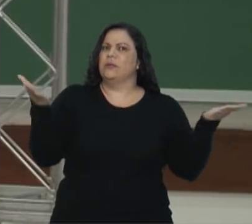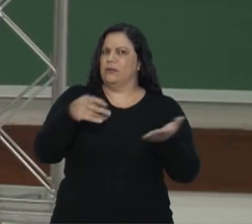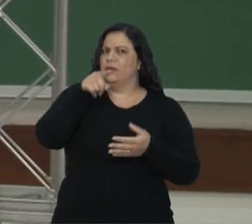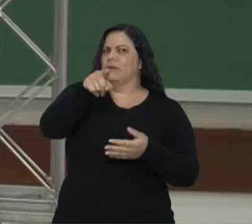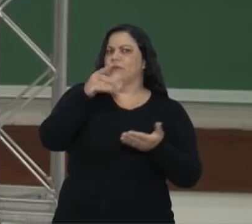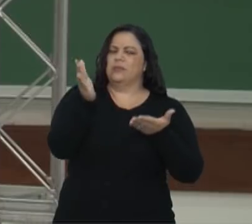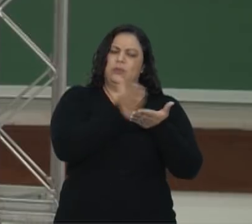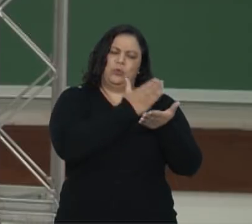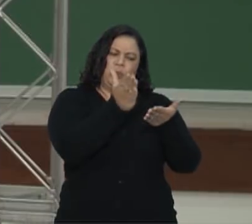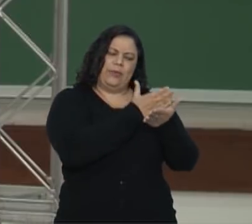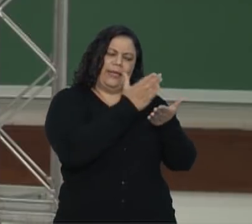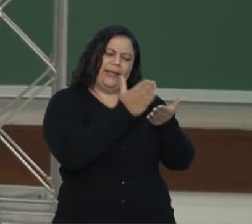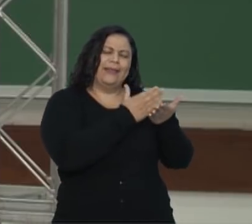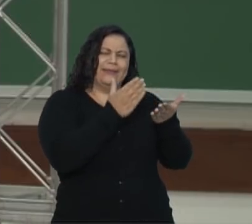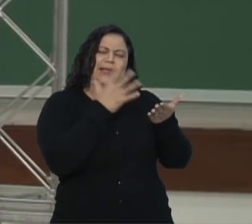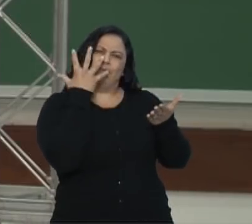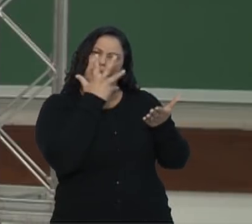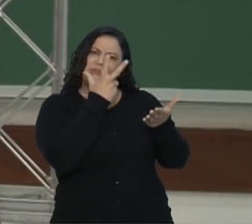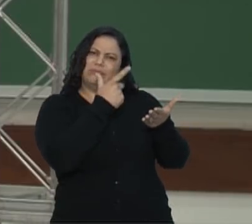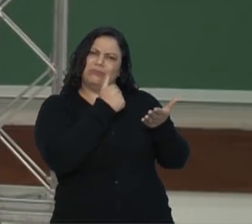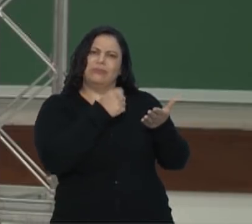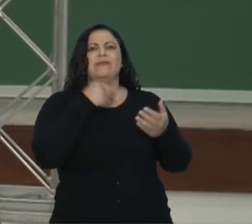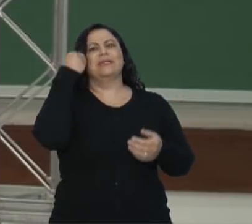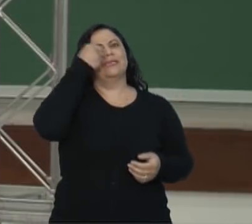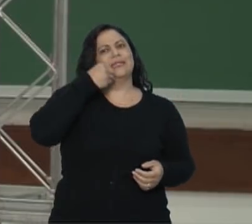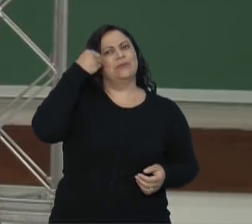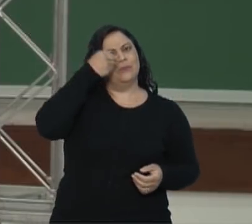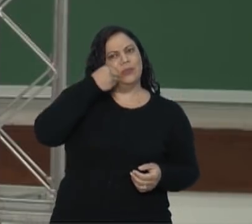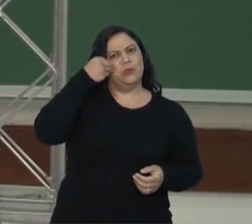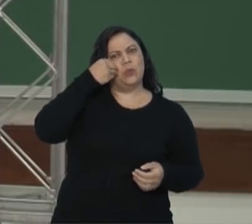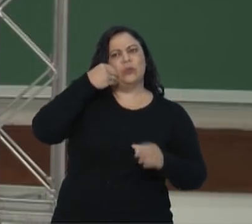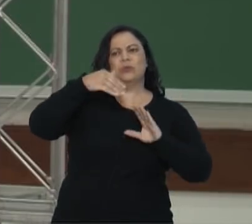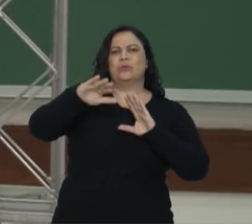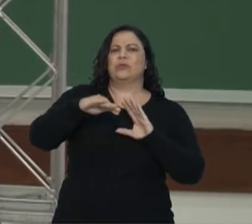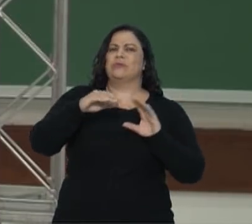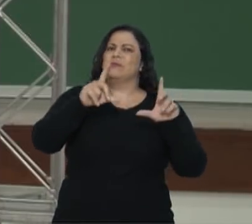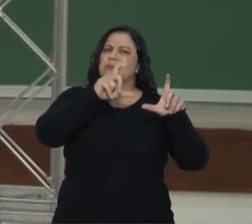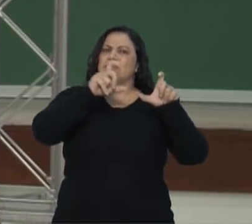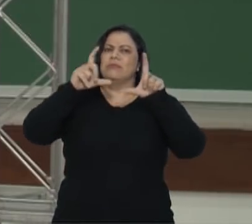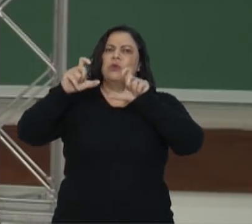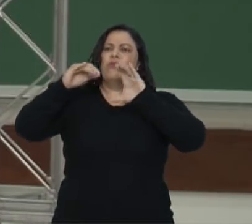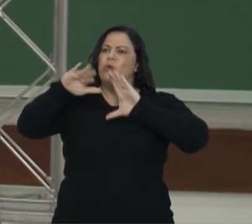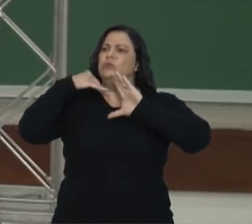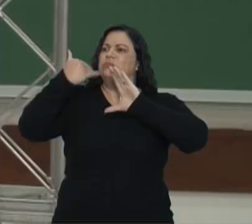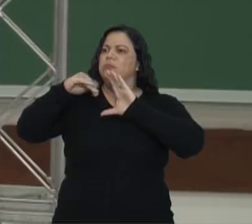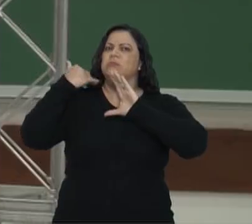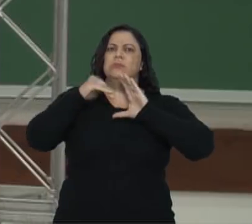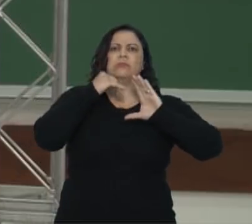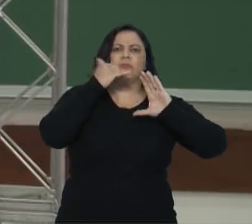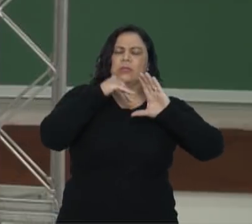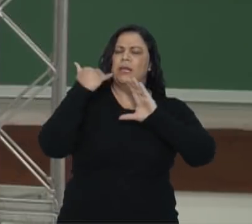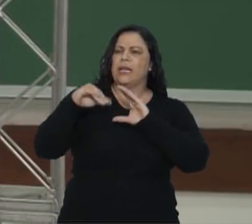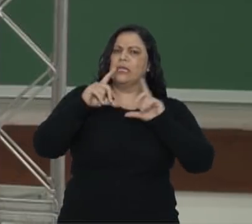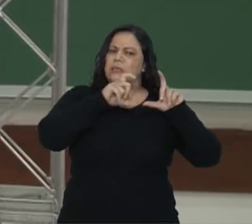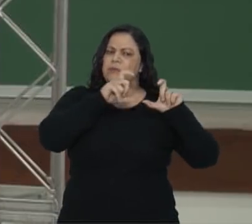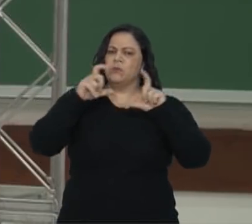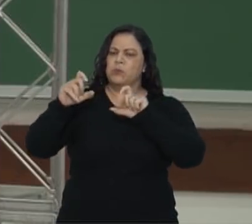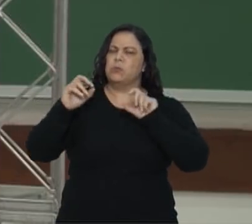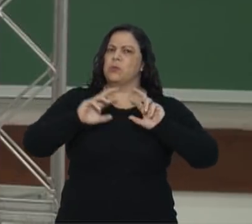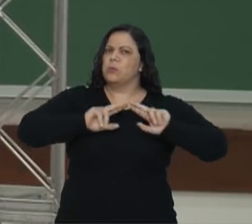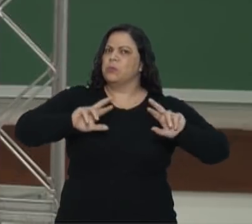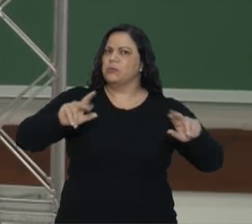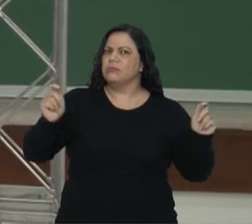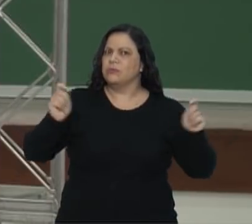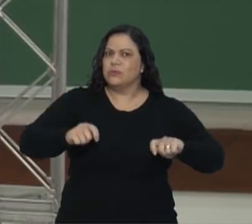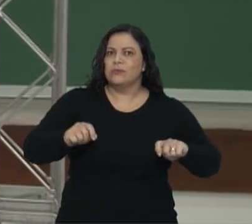caderno caprichado, vocês fazem experiências, acreditam que eu recebo muitas imagens, mensagens das atividades que vocês fazem? Então,